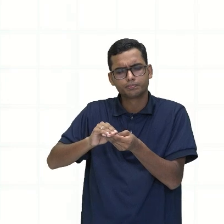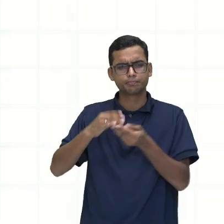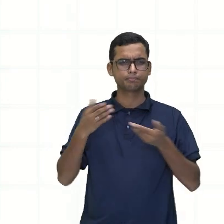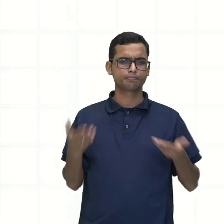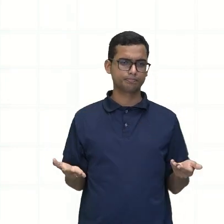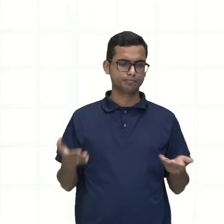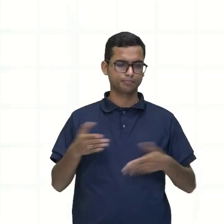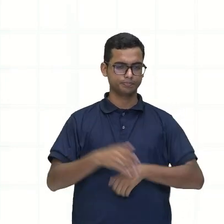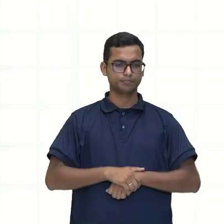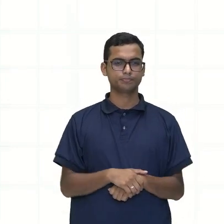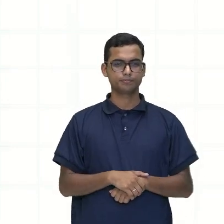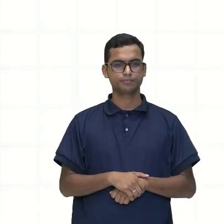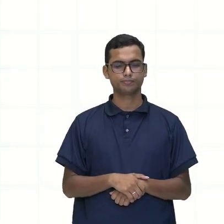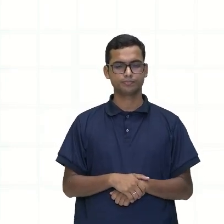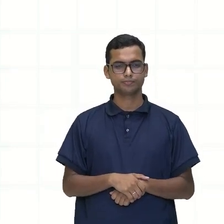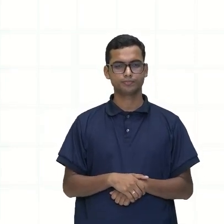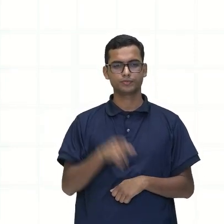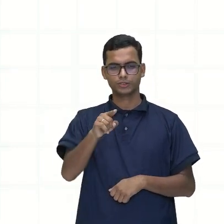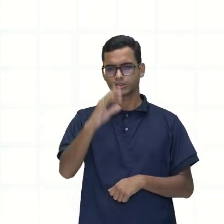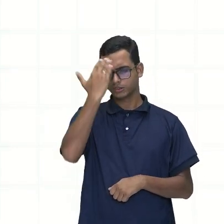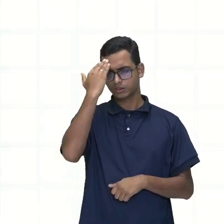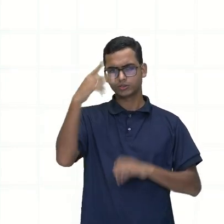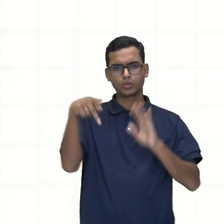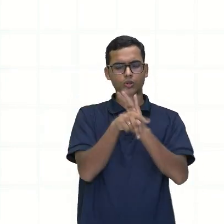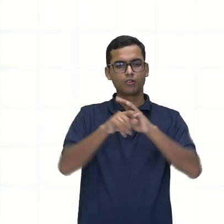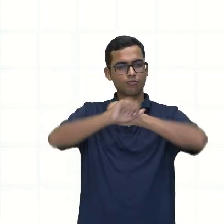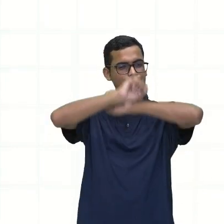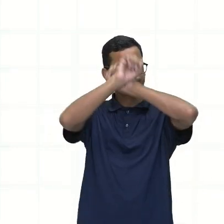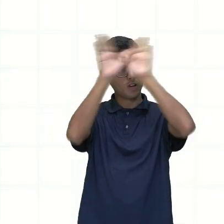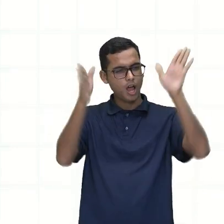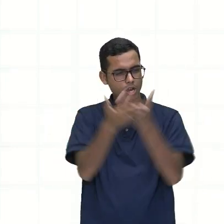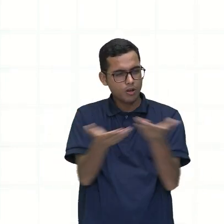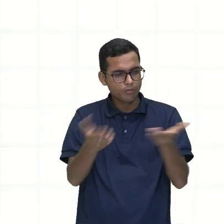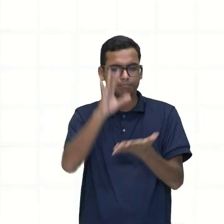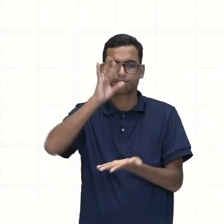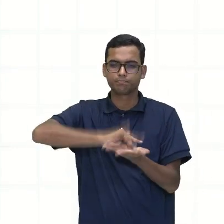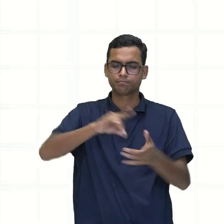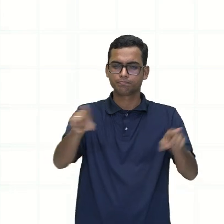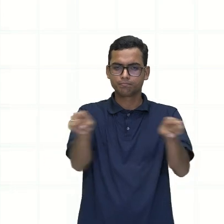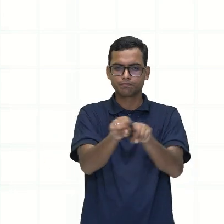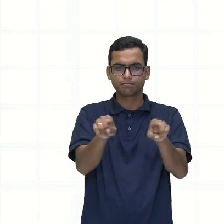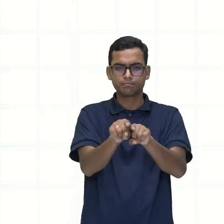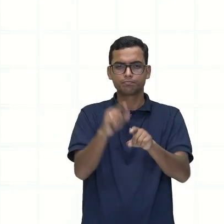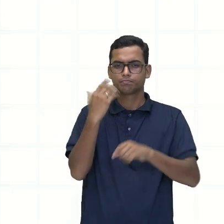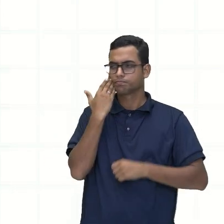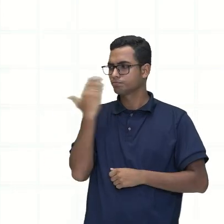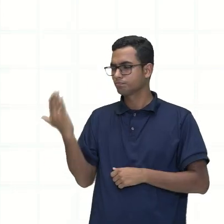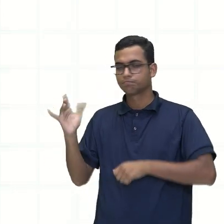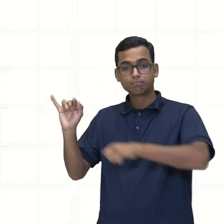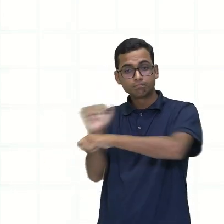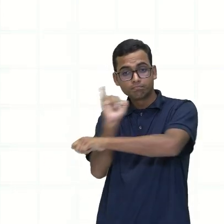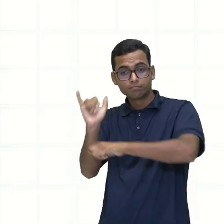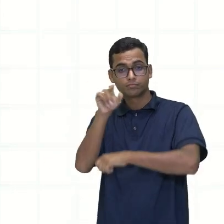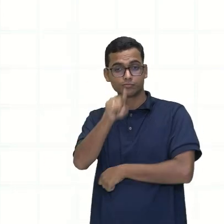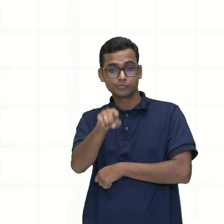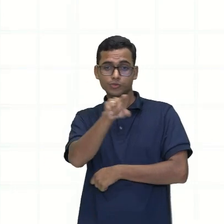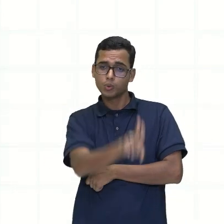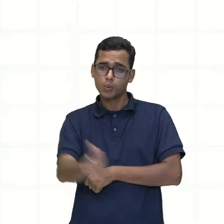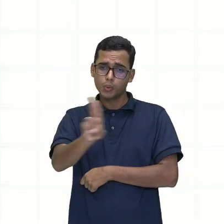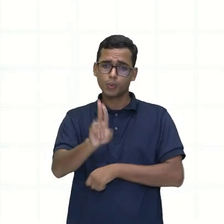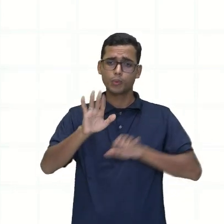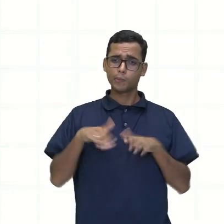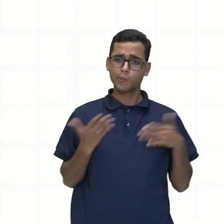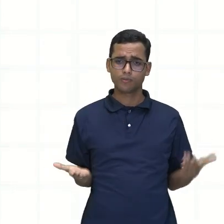eu acho que vocês já ficaram bem claros, né, a respeito dela. A gente vai ver rapidinho aqui. E as estratégias que você utilizou. Vamos